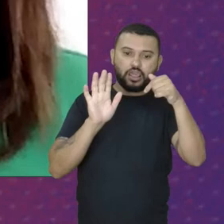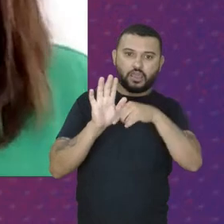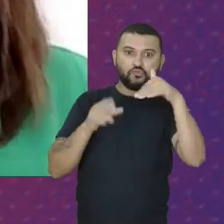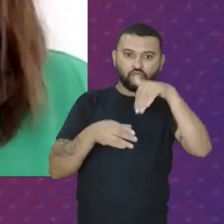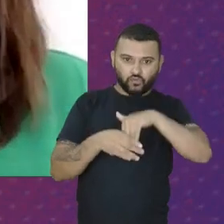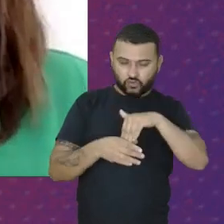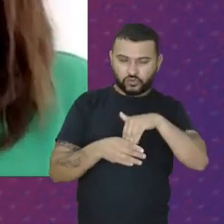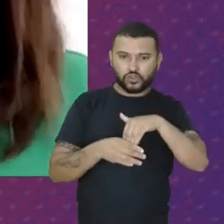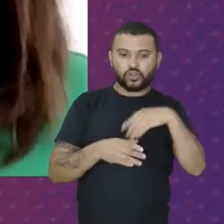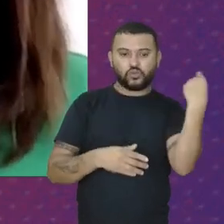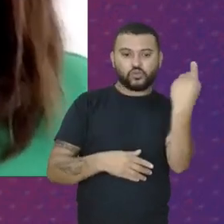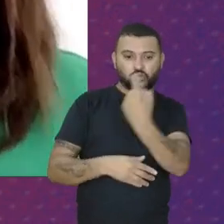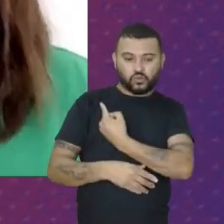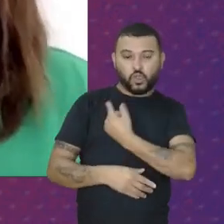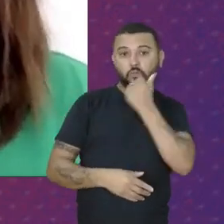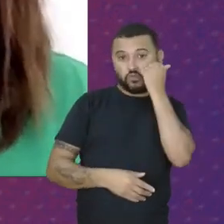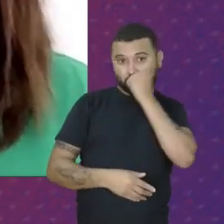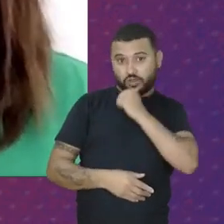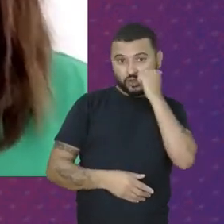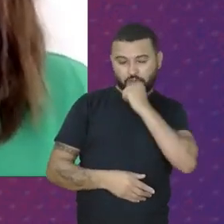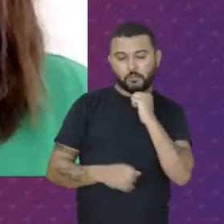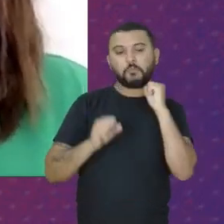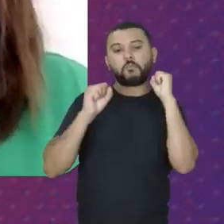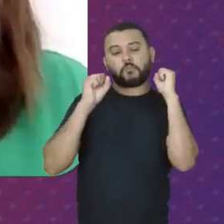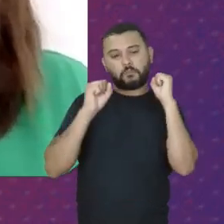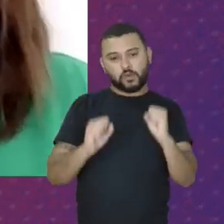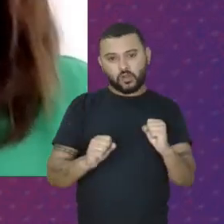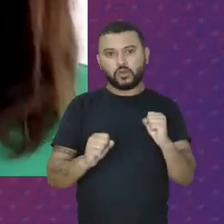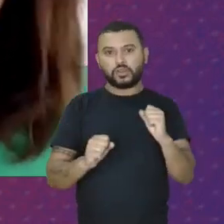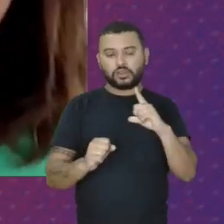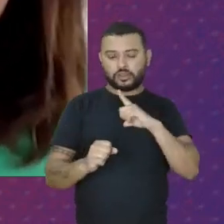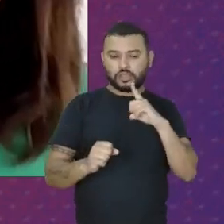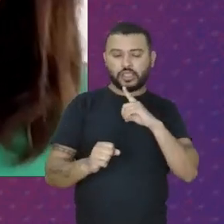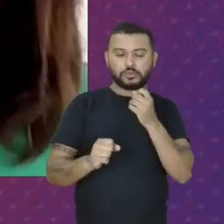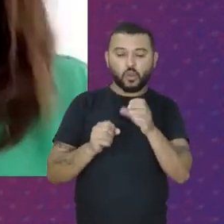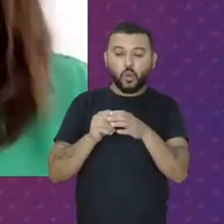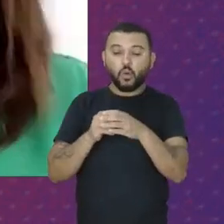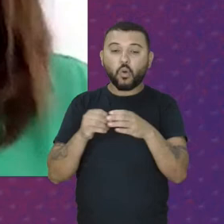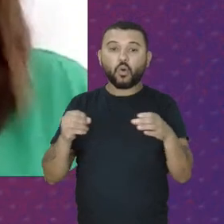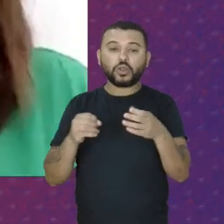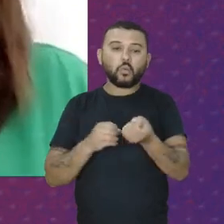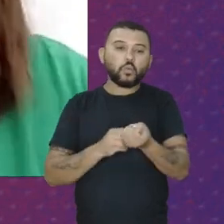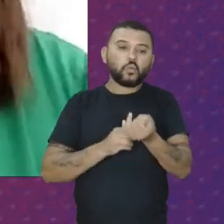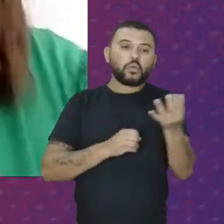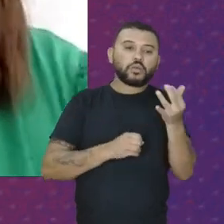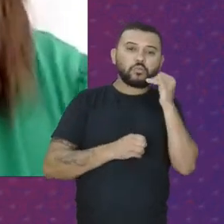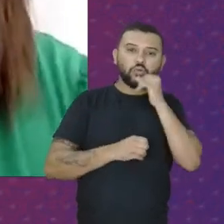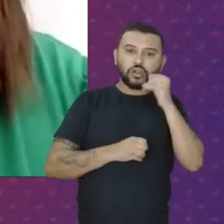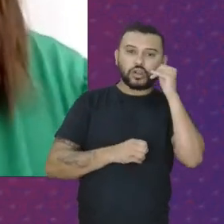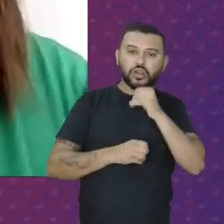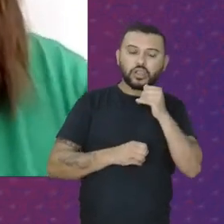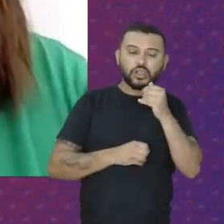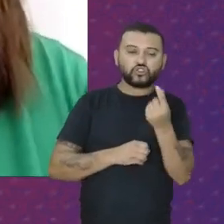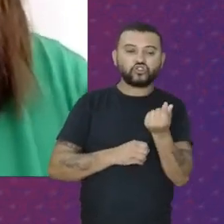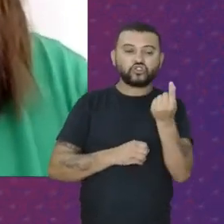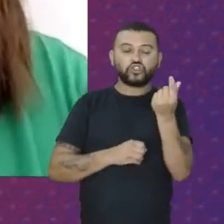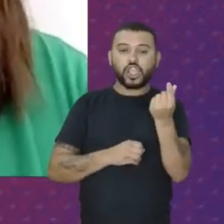eleitoral. Nós, mulheres, temos uma cota, né, do ponto de vista do